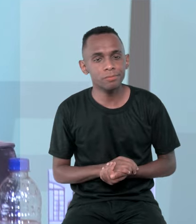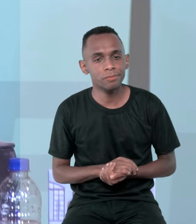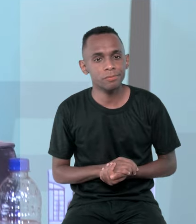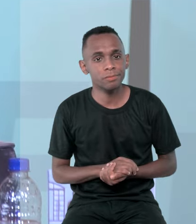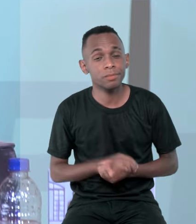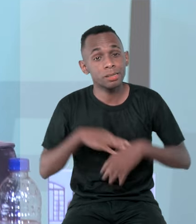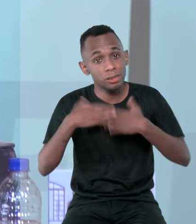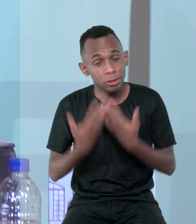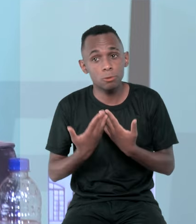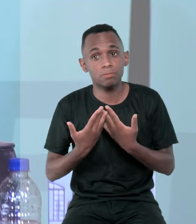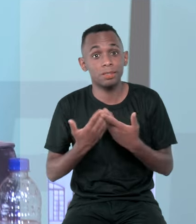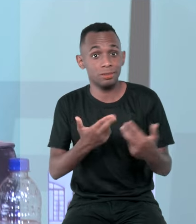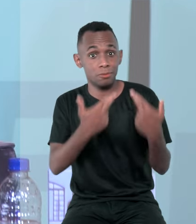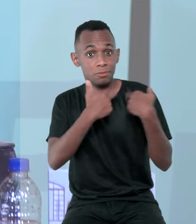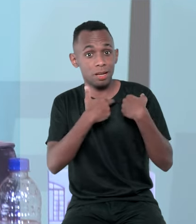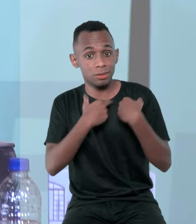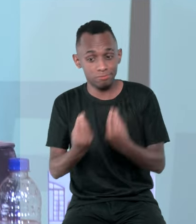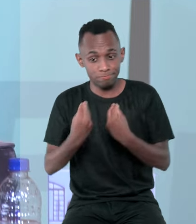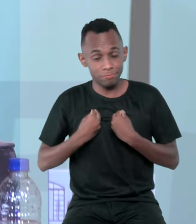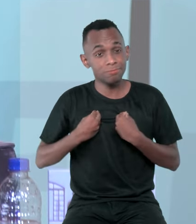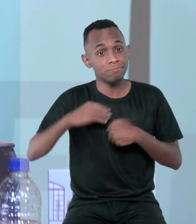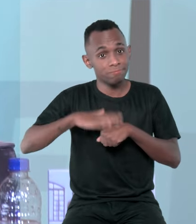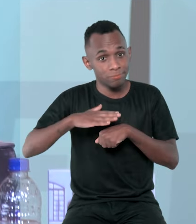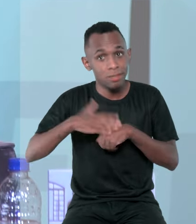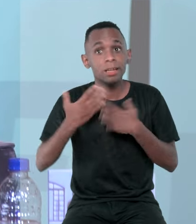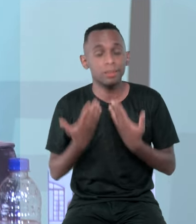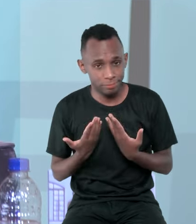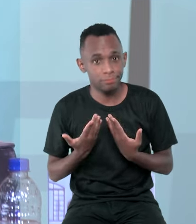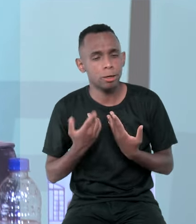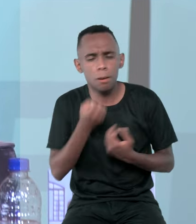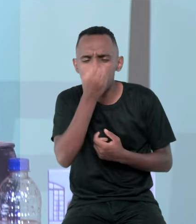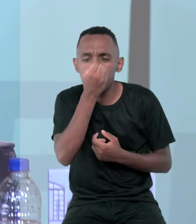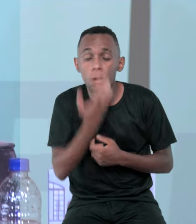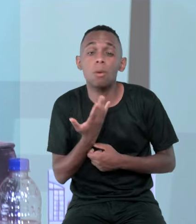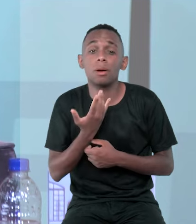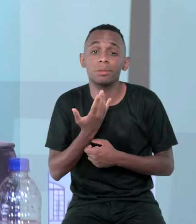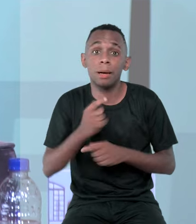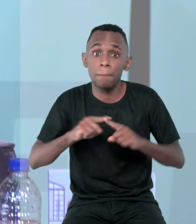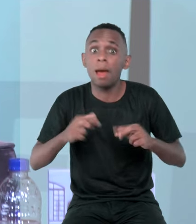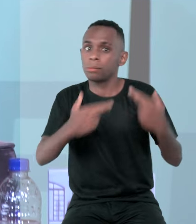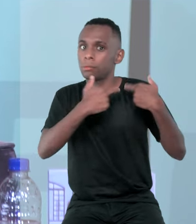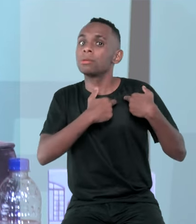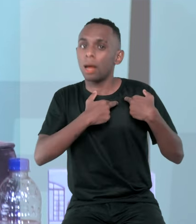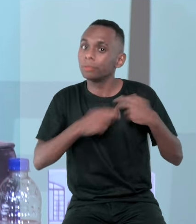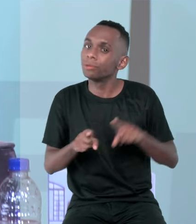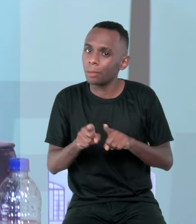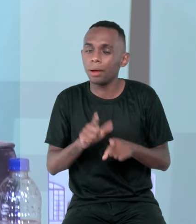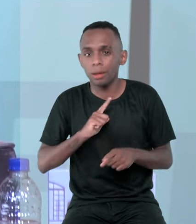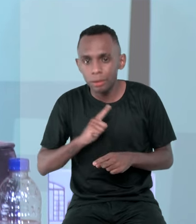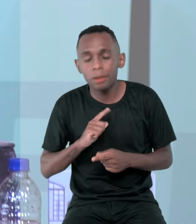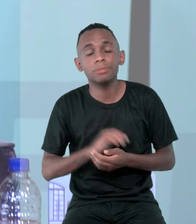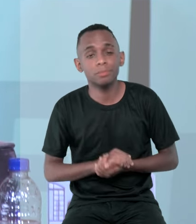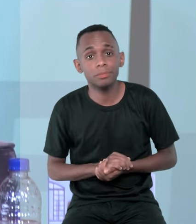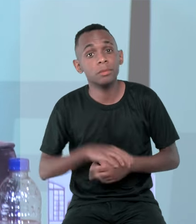E aí ele me passou essa função, que é muito boa, mas também de grande responsabilidade. No canto